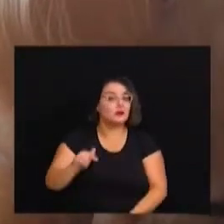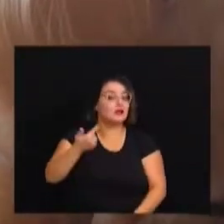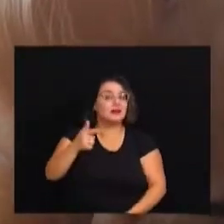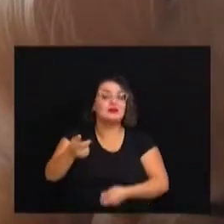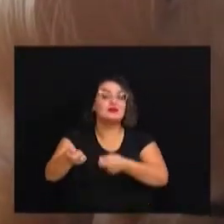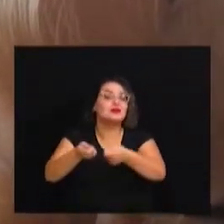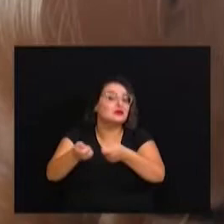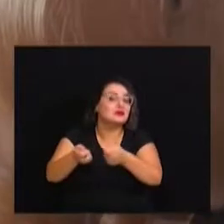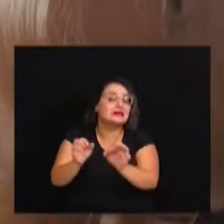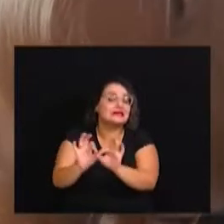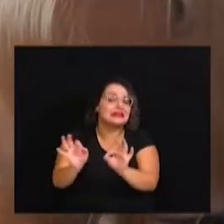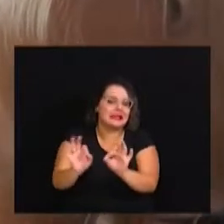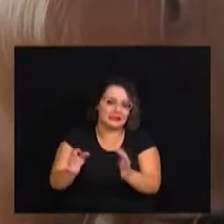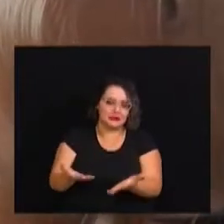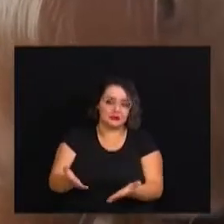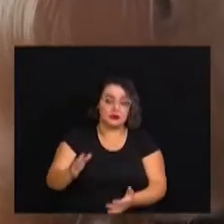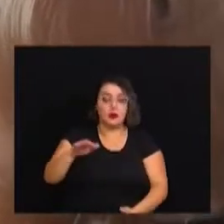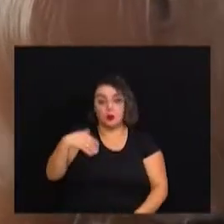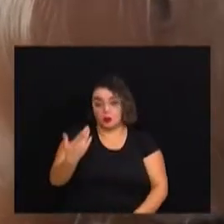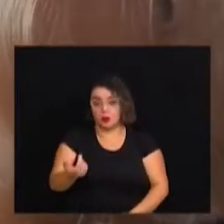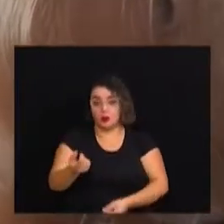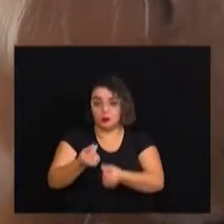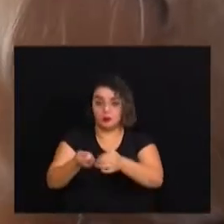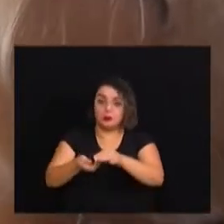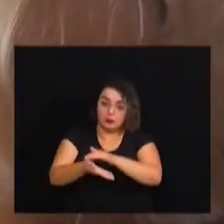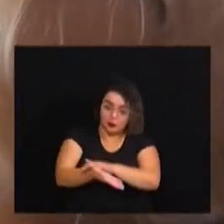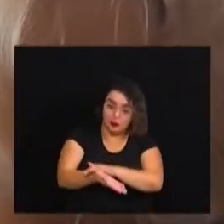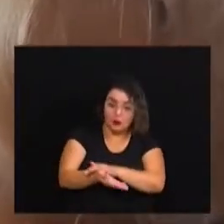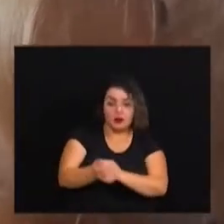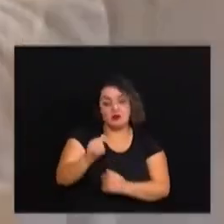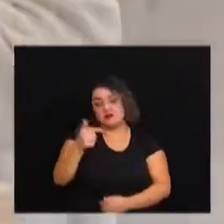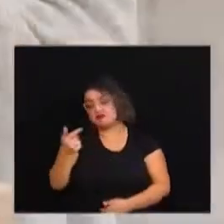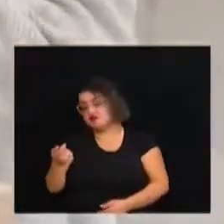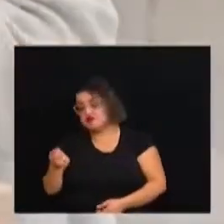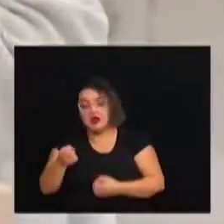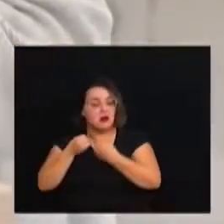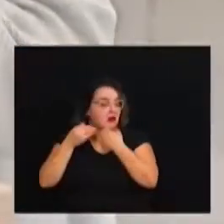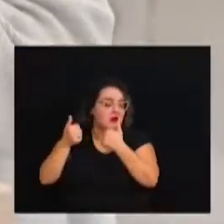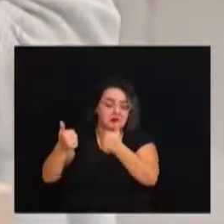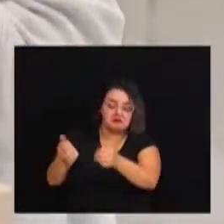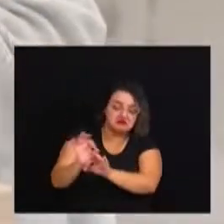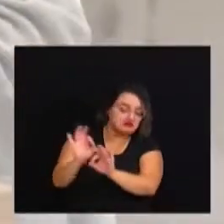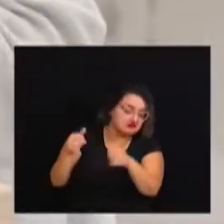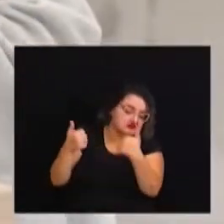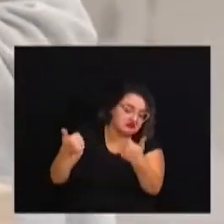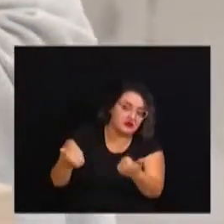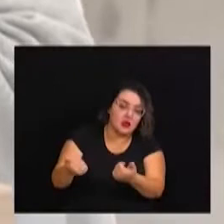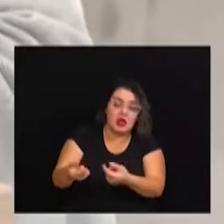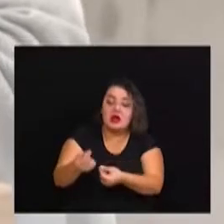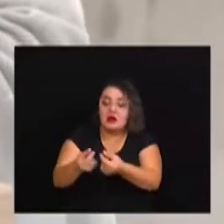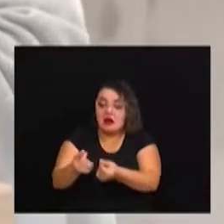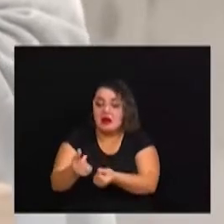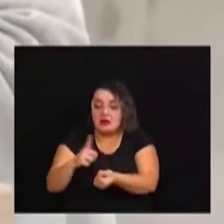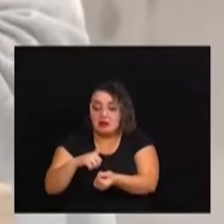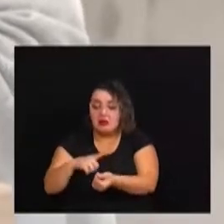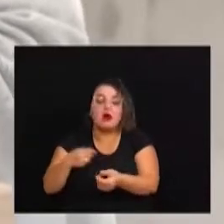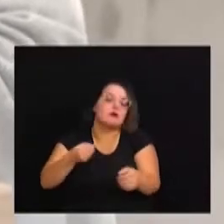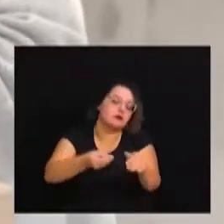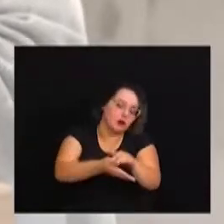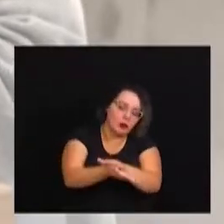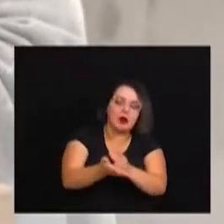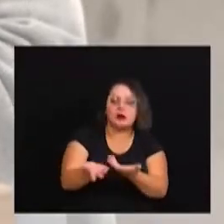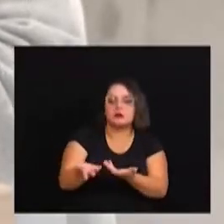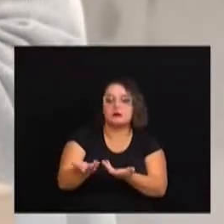não têm controle nenhum. Quando sobra, eles poupam, quando não sobra, tá tudo bem. É essa